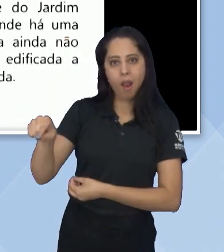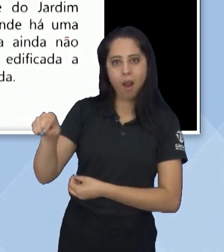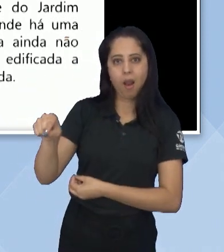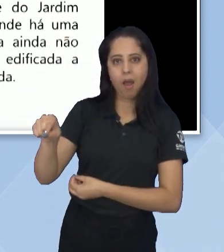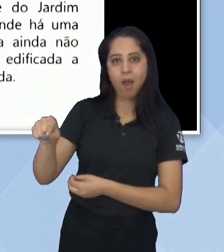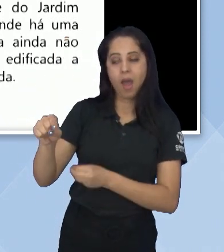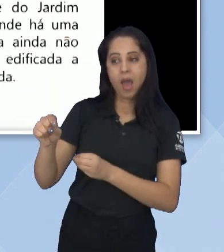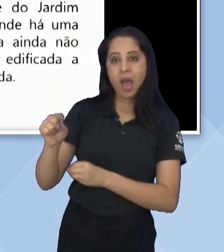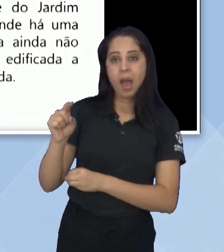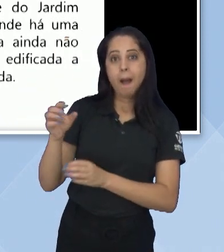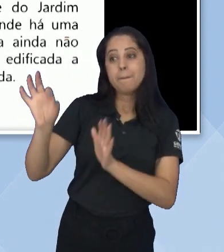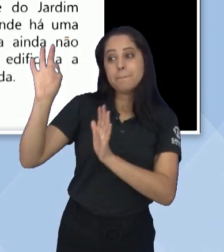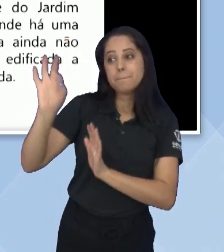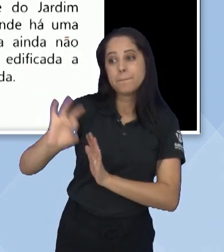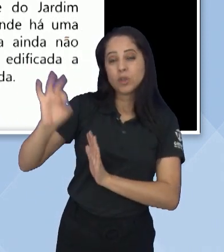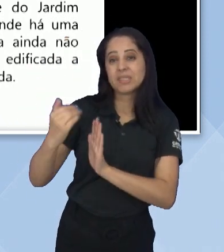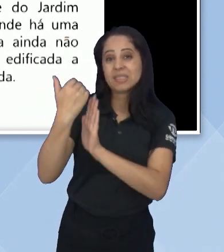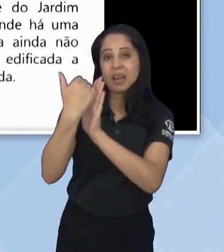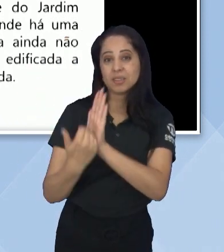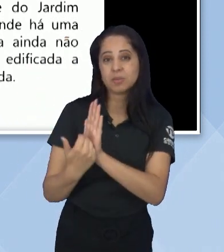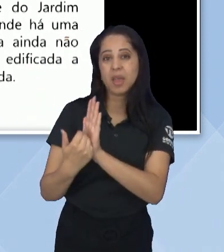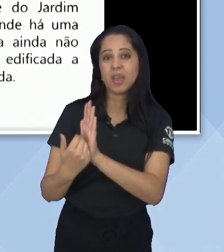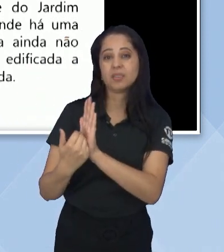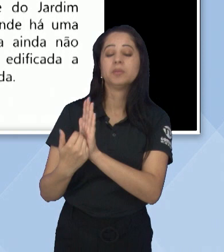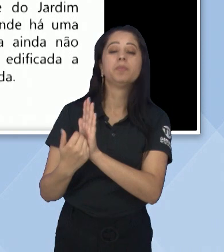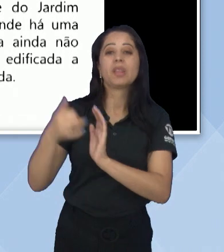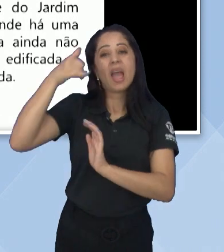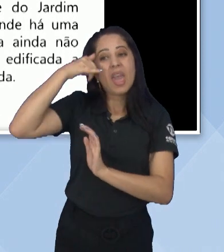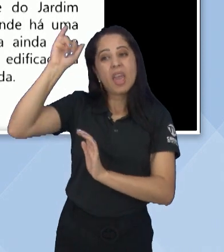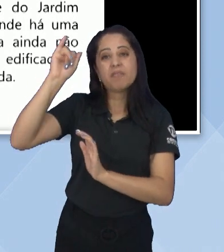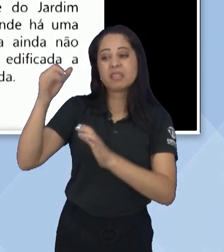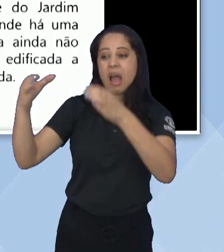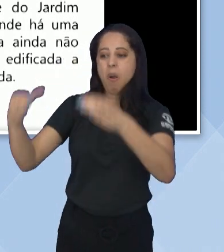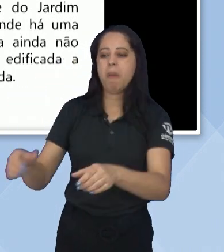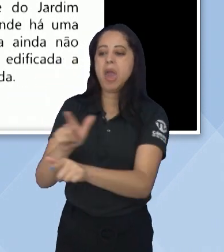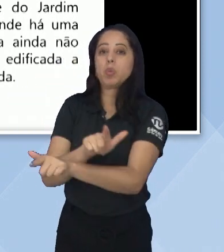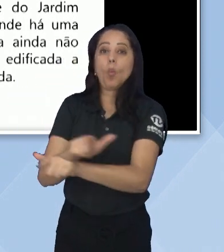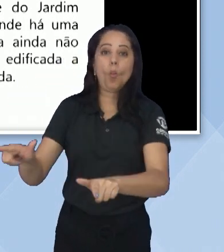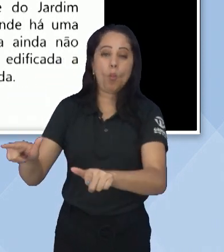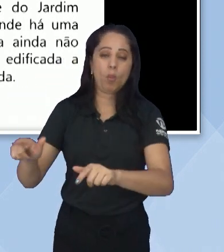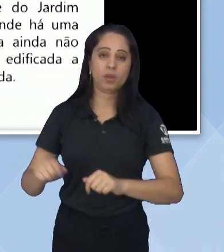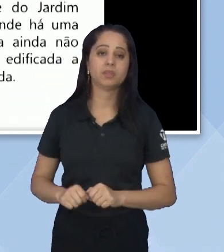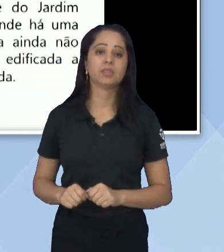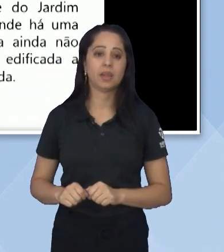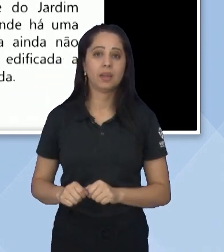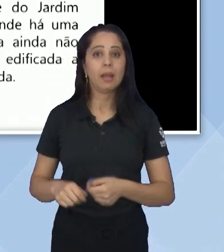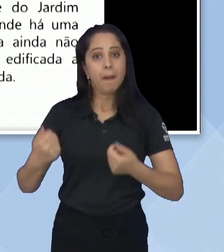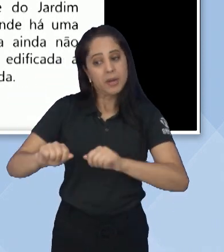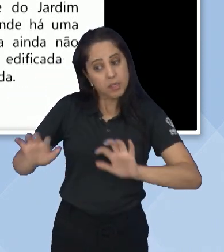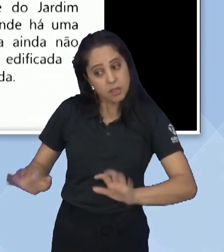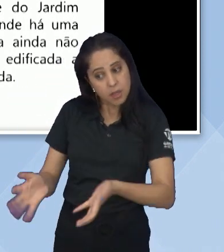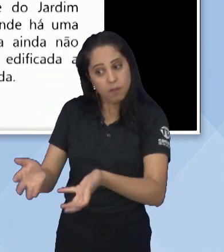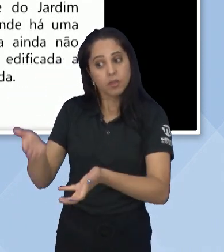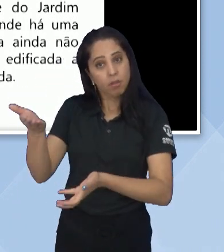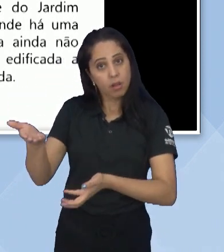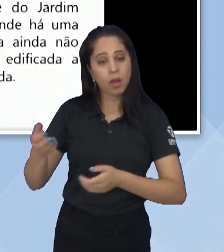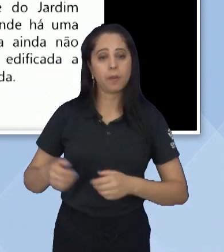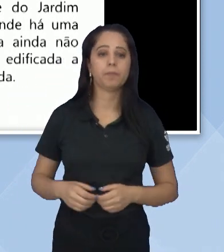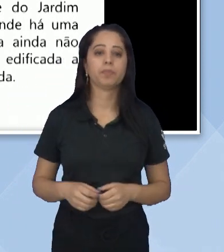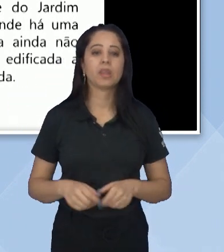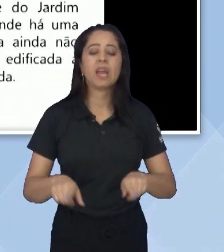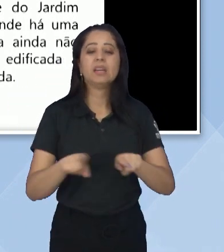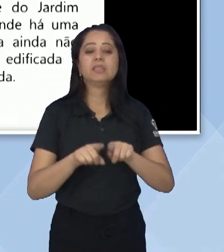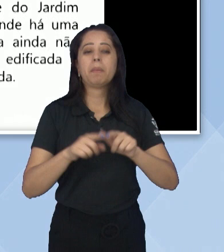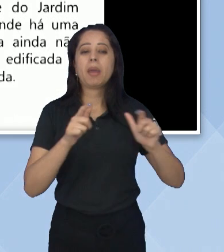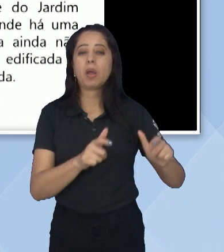que vem de repente sofrendo algum tipo deterioração e que a gente precisa brecar isso aí fazer com que a cidade se renove ali outros